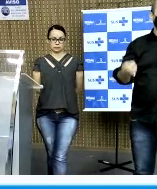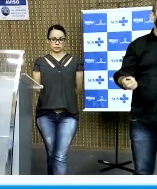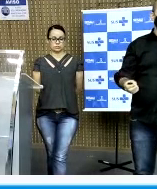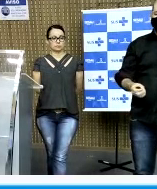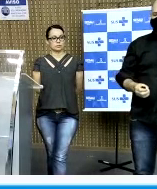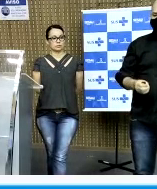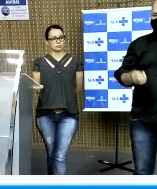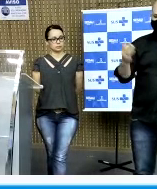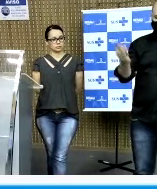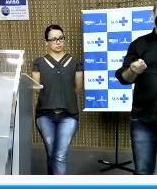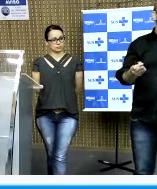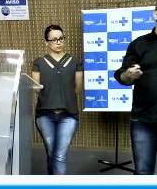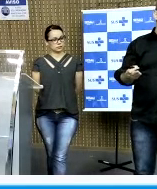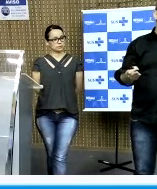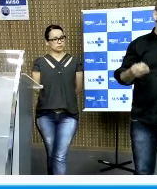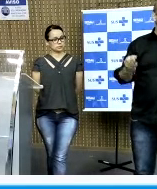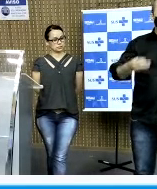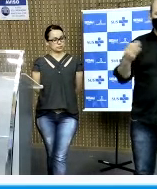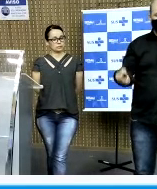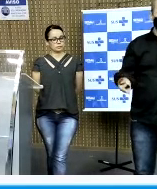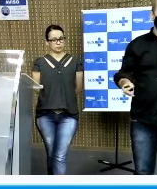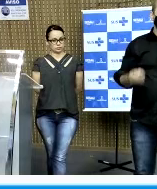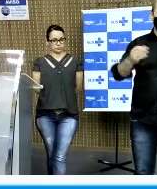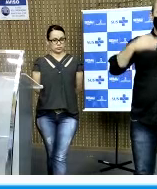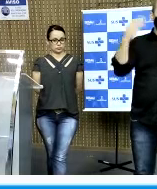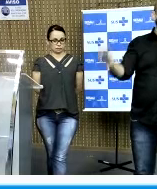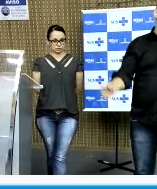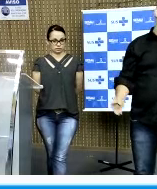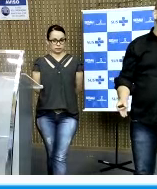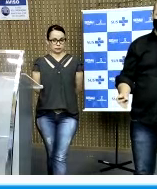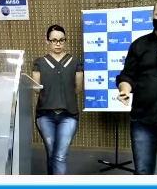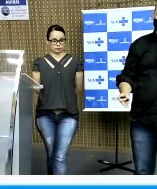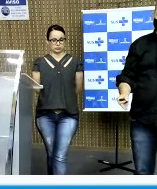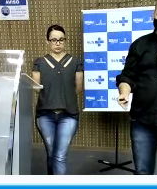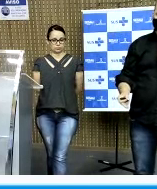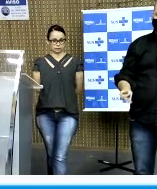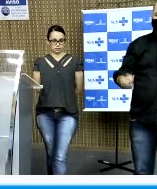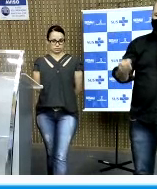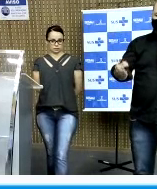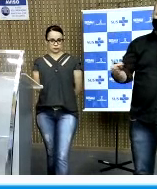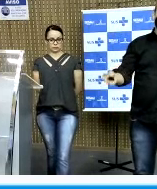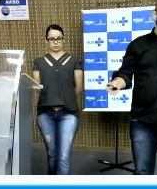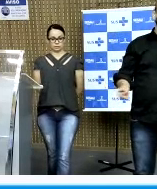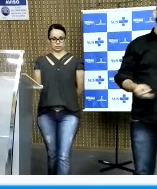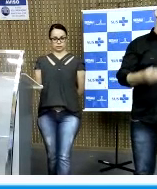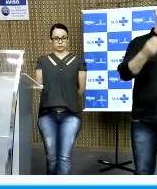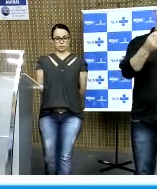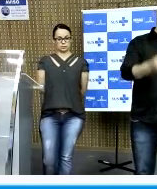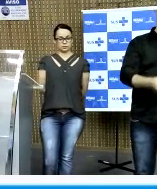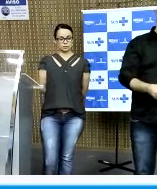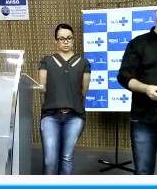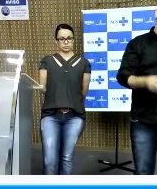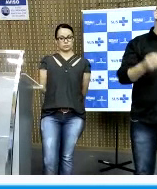o morfológico, fazer essa revisão de todos esses exames, preparar ela para o período de parto, a revisão criteriosa também